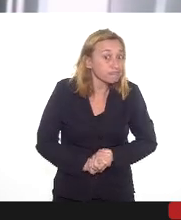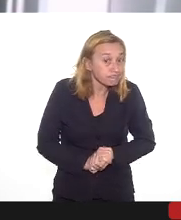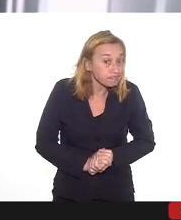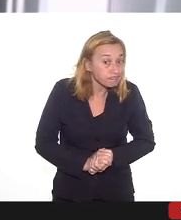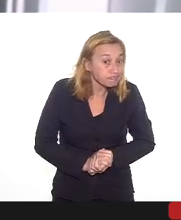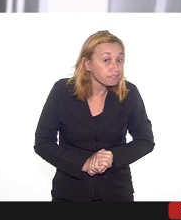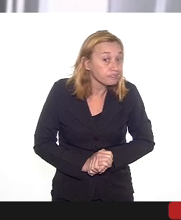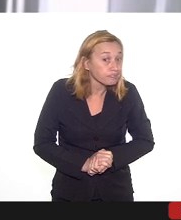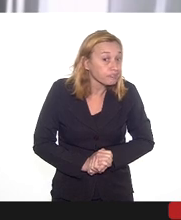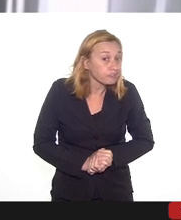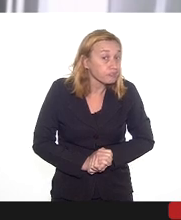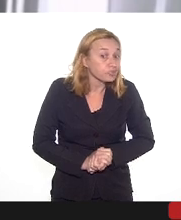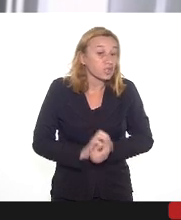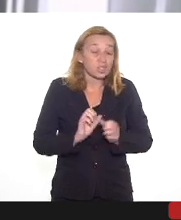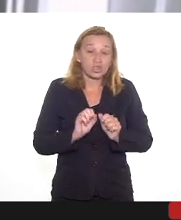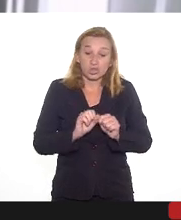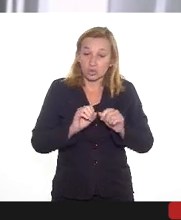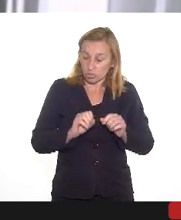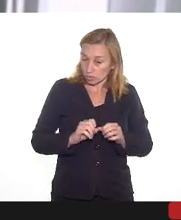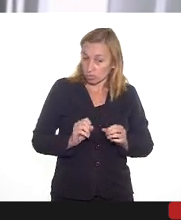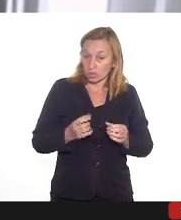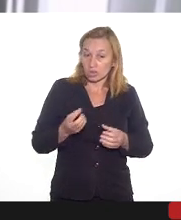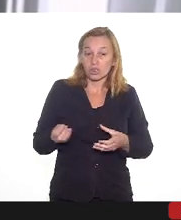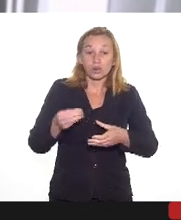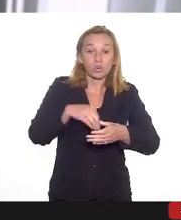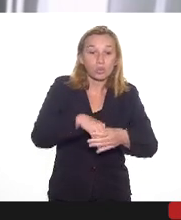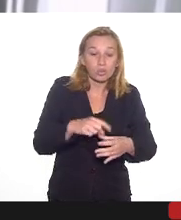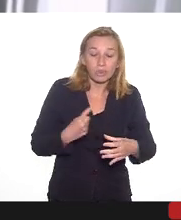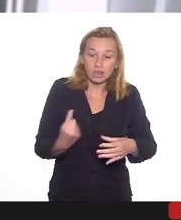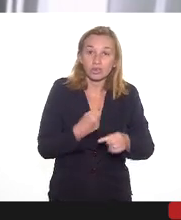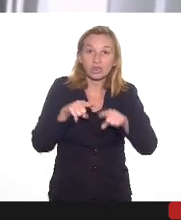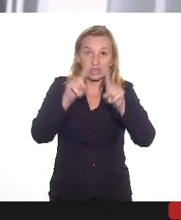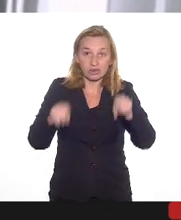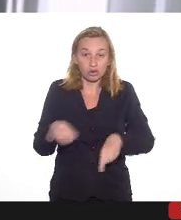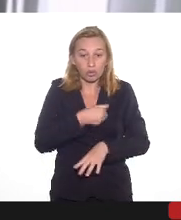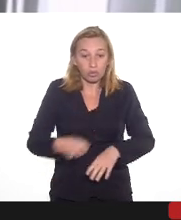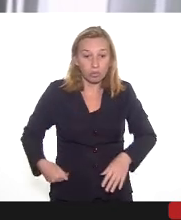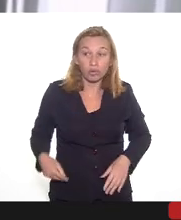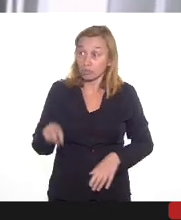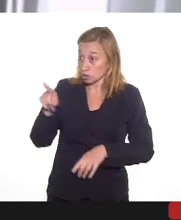um contexto adverso para nós, aí eu me incluo, para nós, servidores públicos, e Vossa